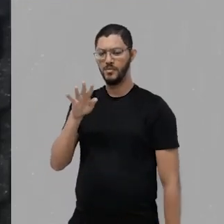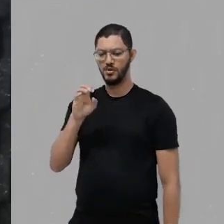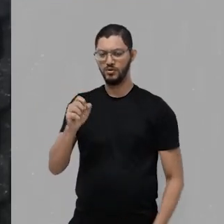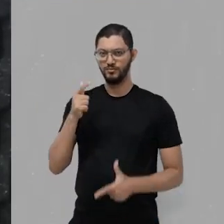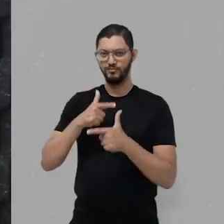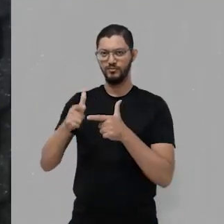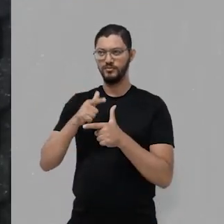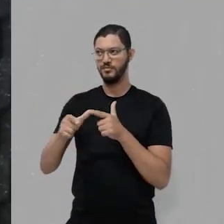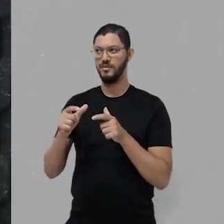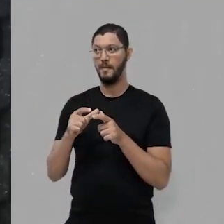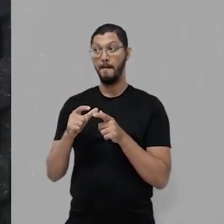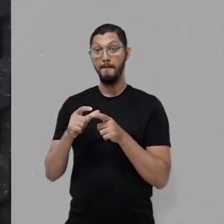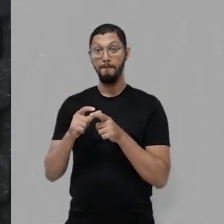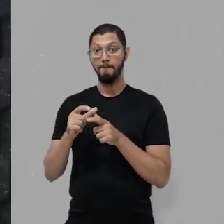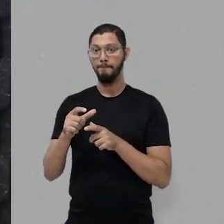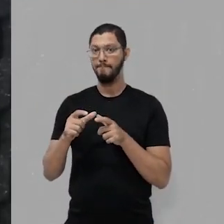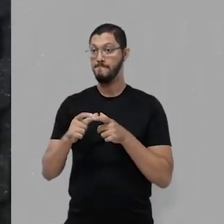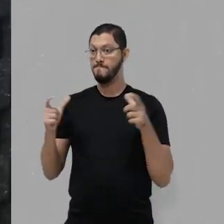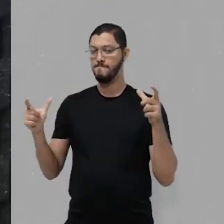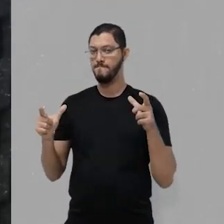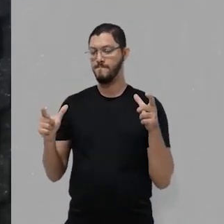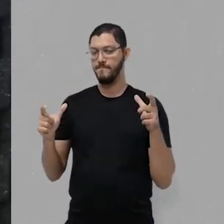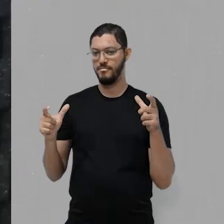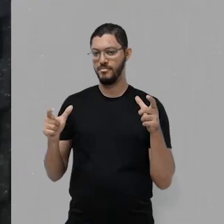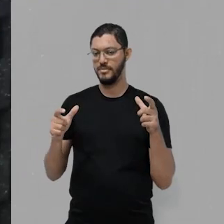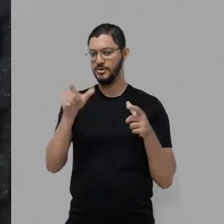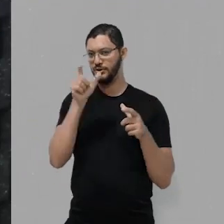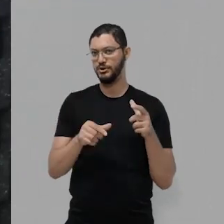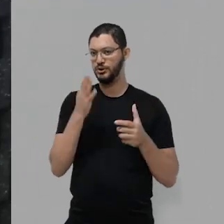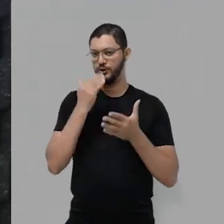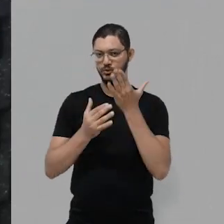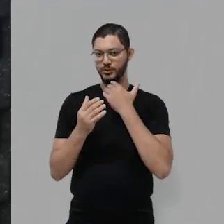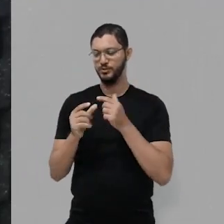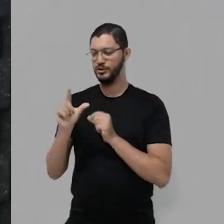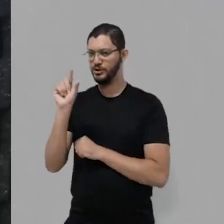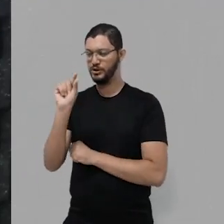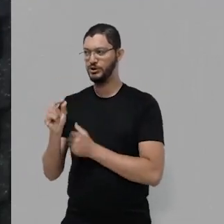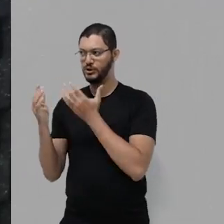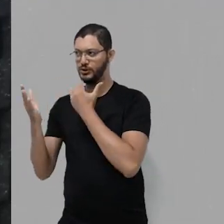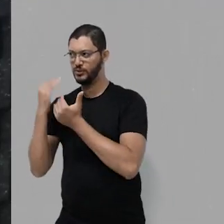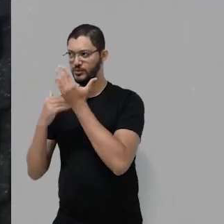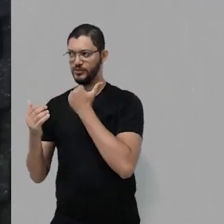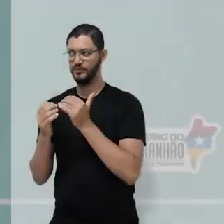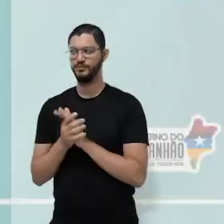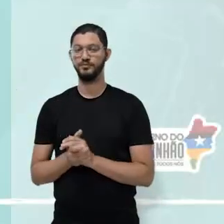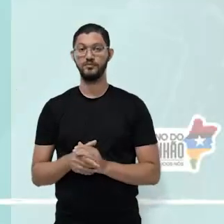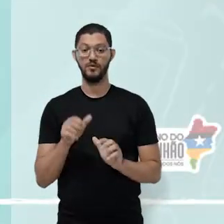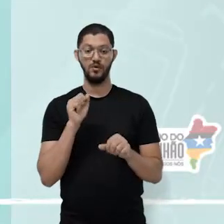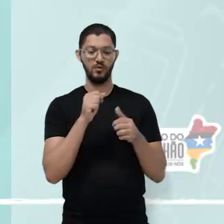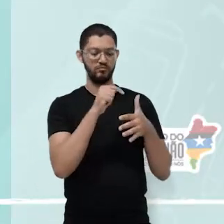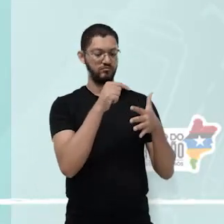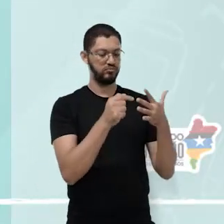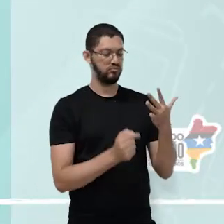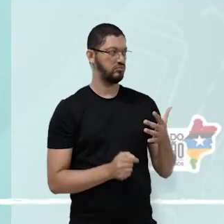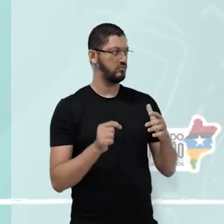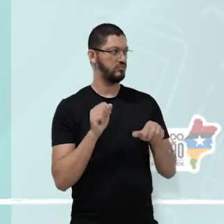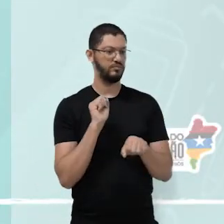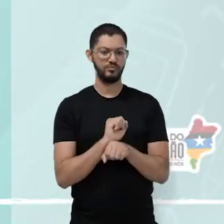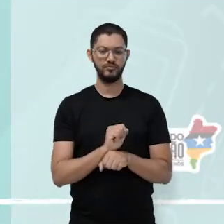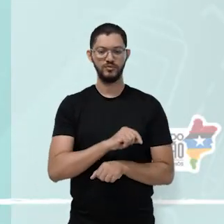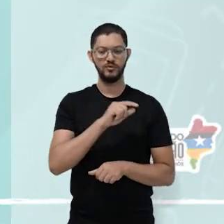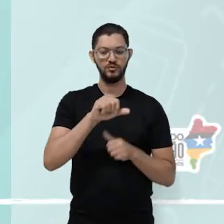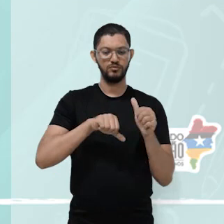mais indivíduos para comer do que alimento disponível. Ok, pessoal? Os fatores limitantes